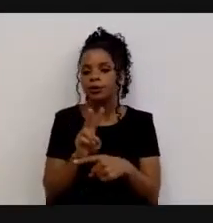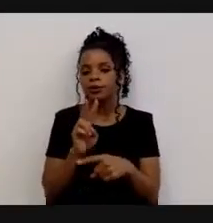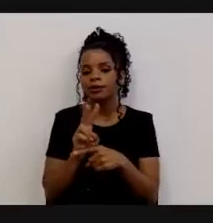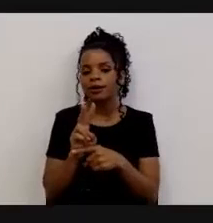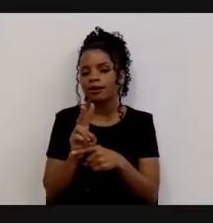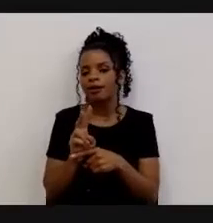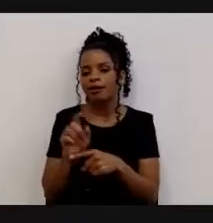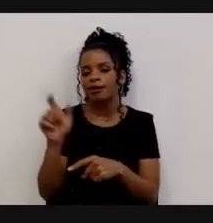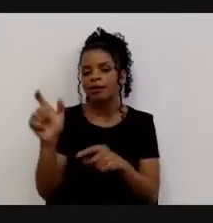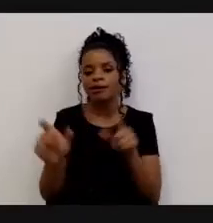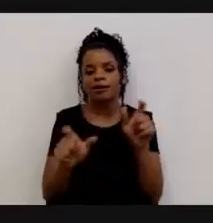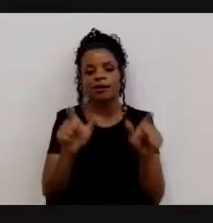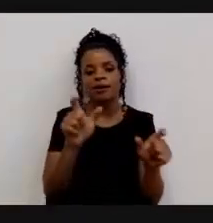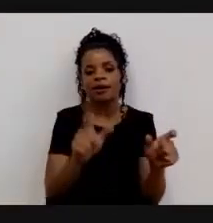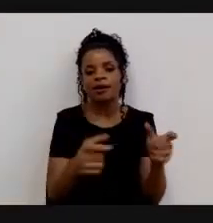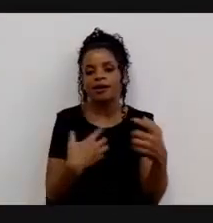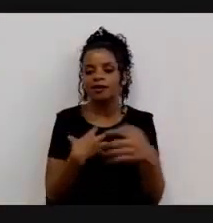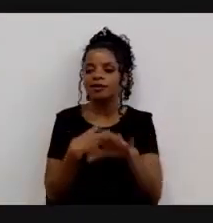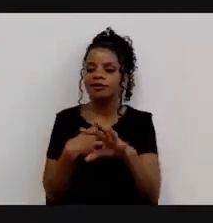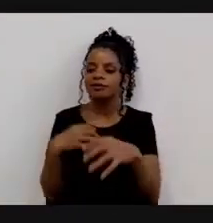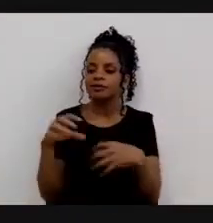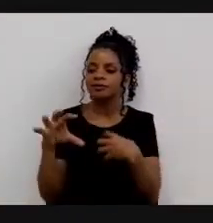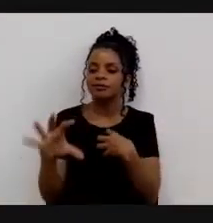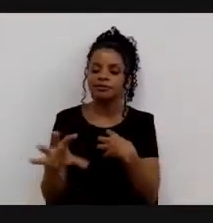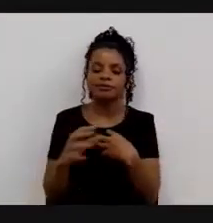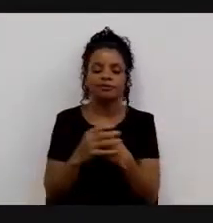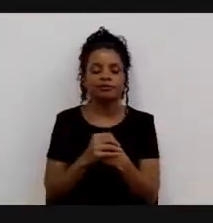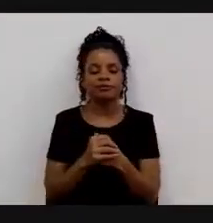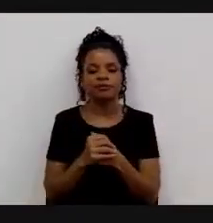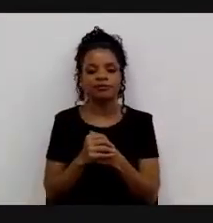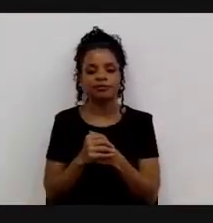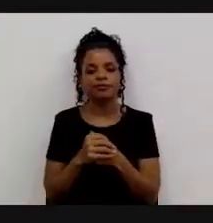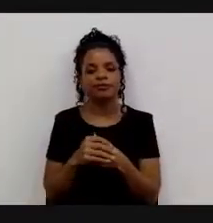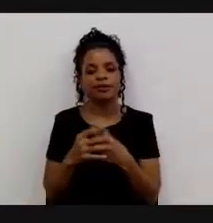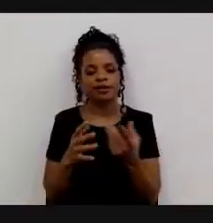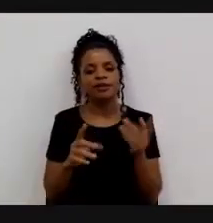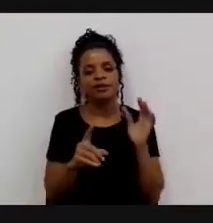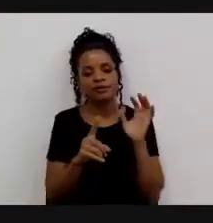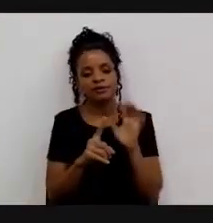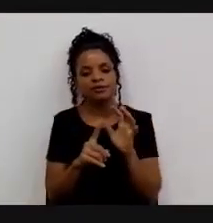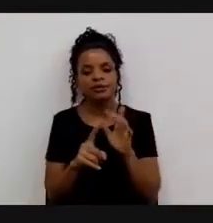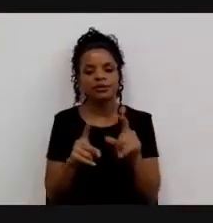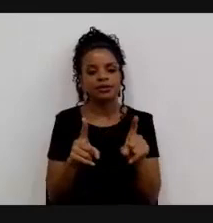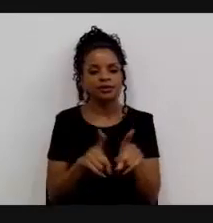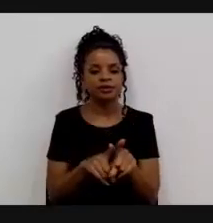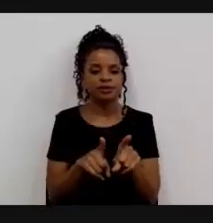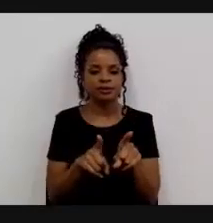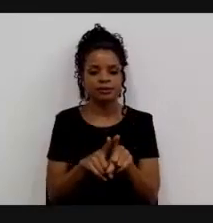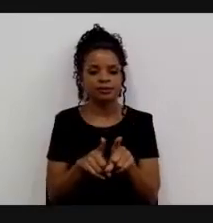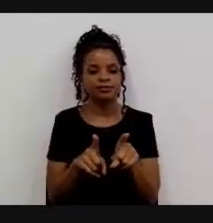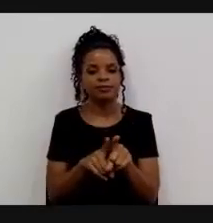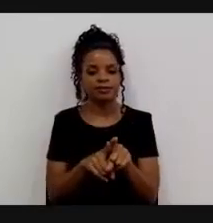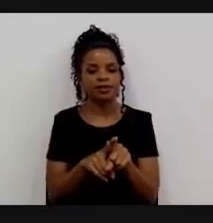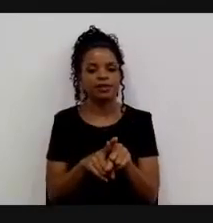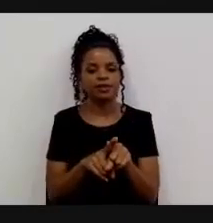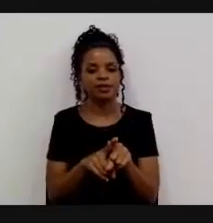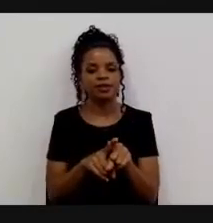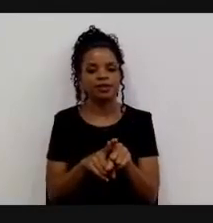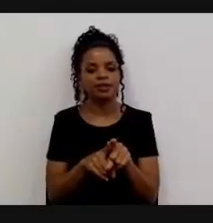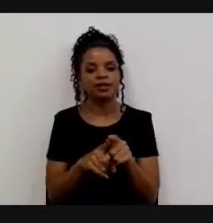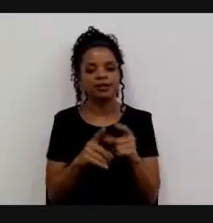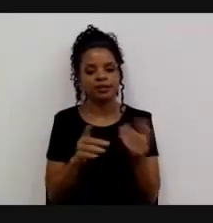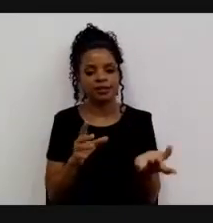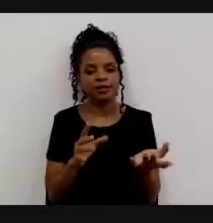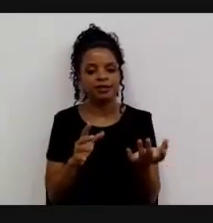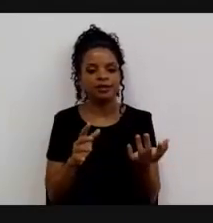outro, do pensar no coletivo, e isso acaba interferindo também, influenciando também na carreira